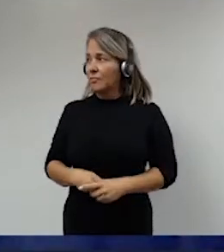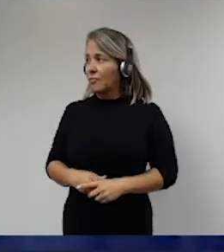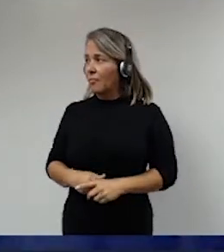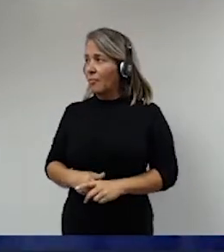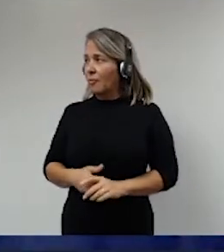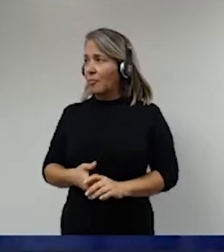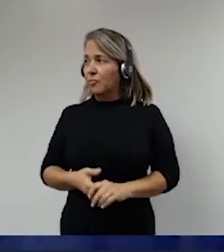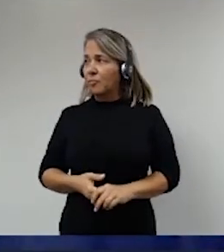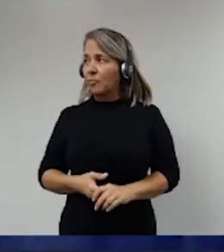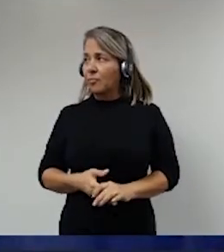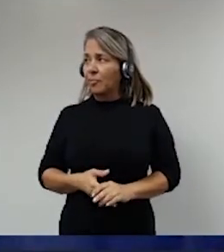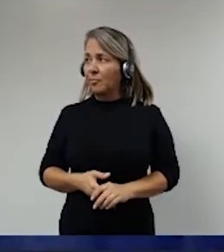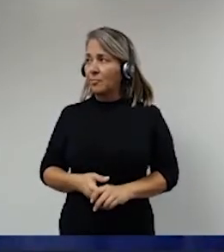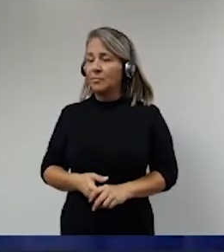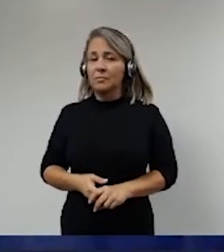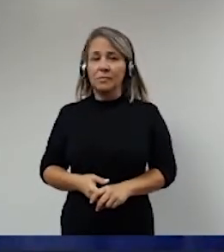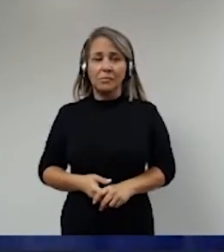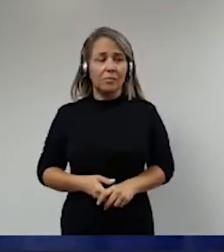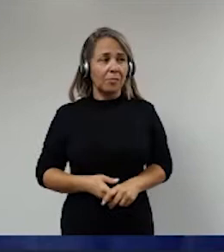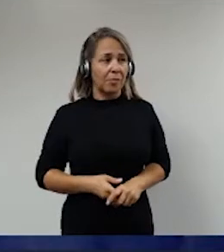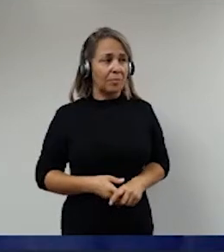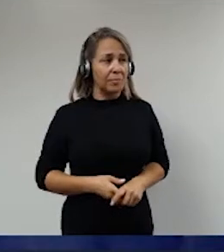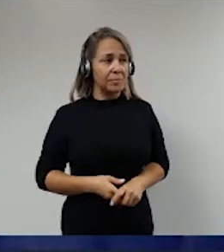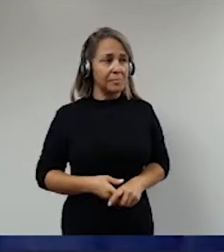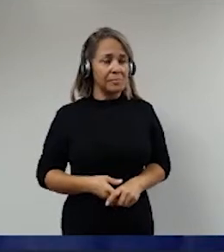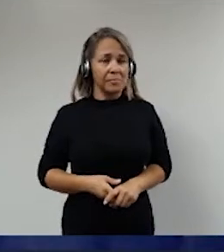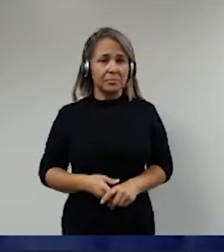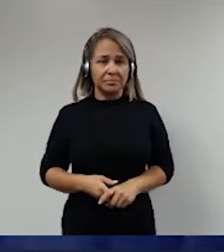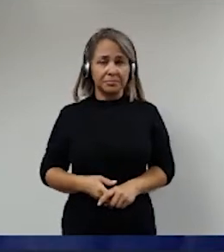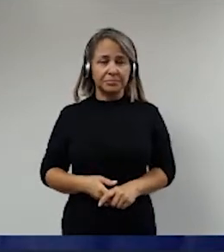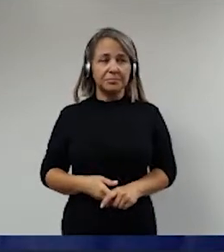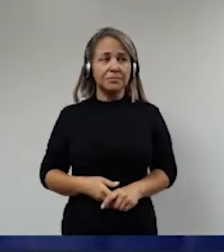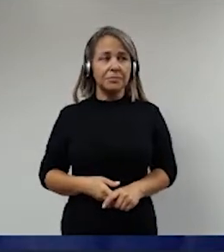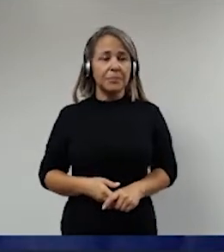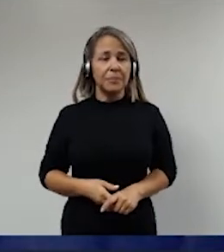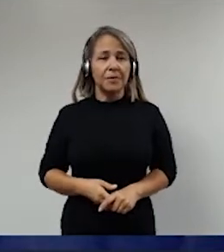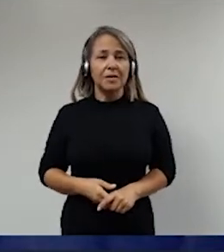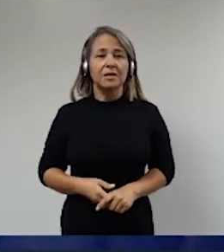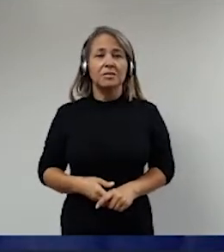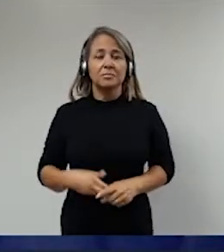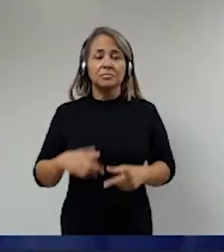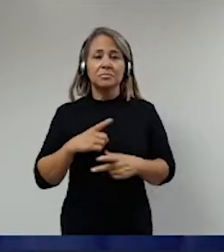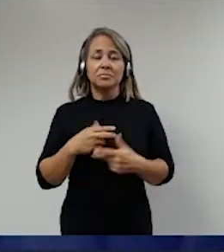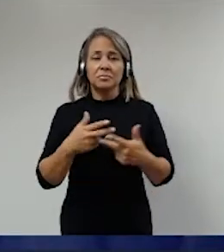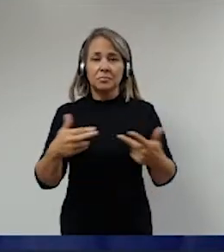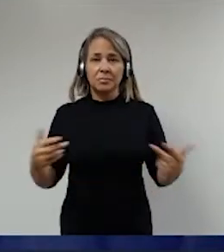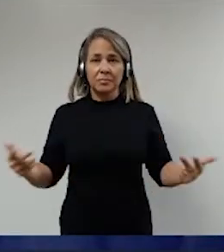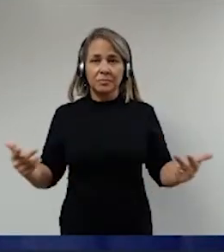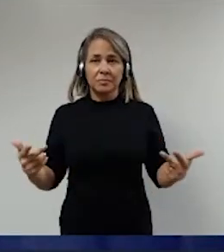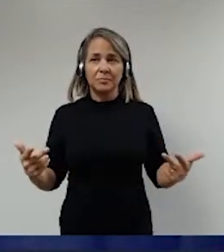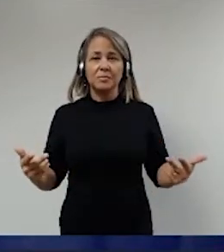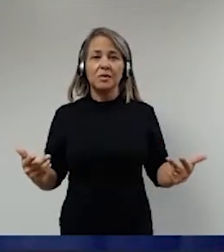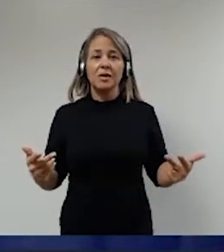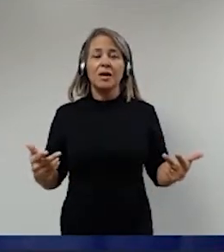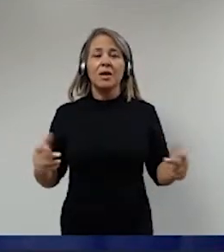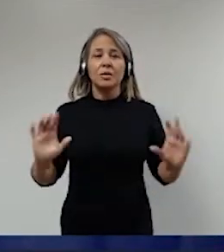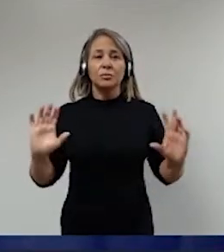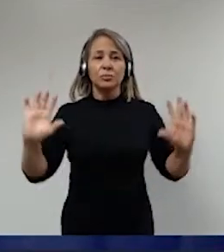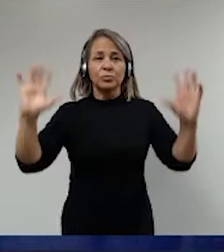Você pode imaginar, existe uma banda de música pop que em um show